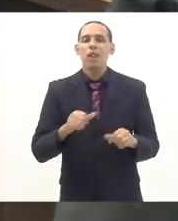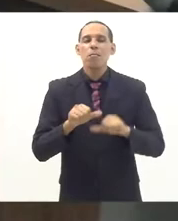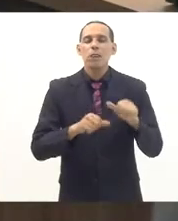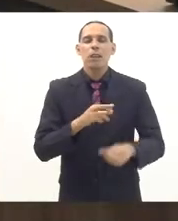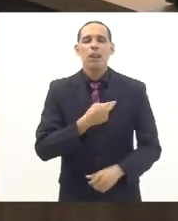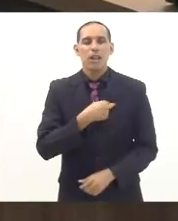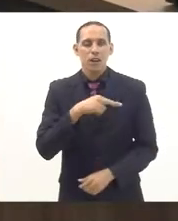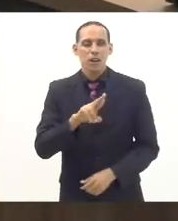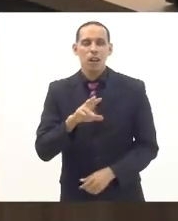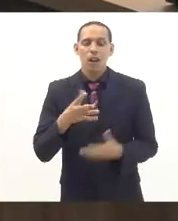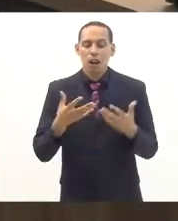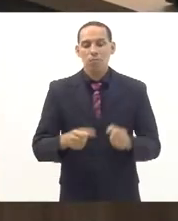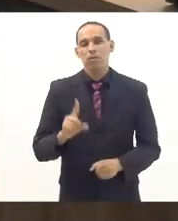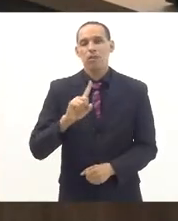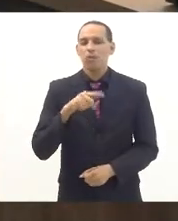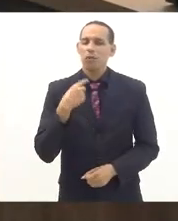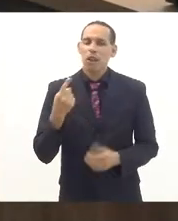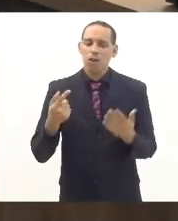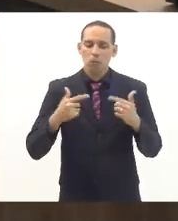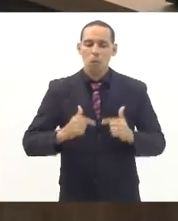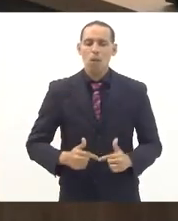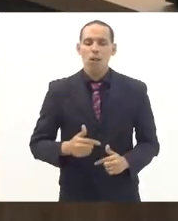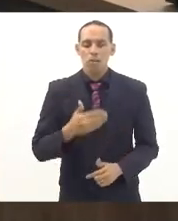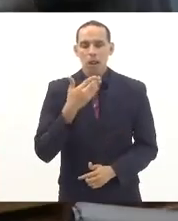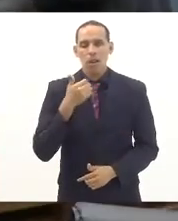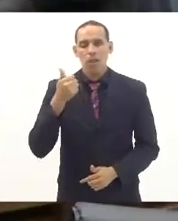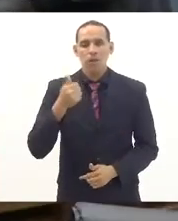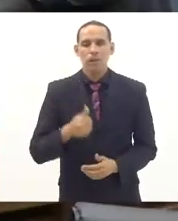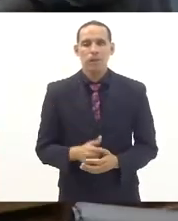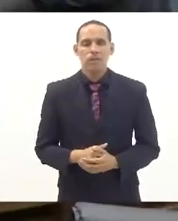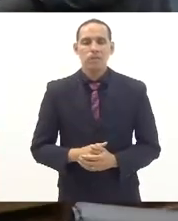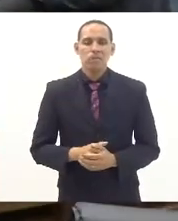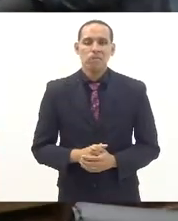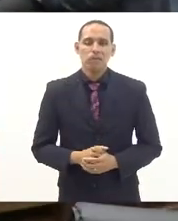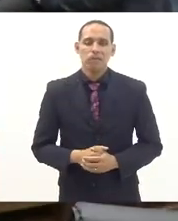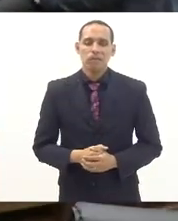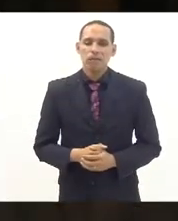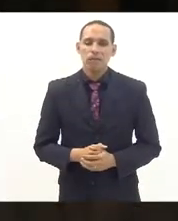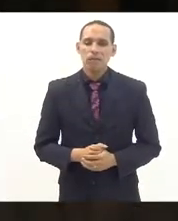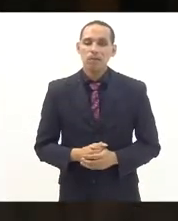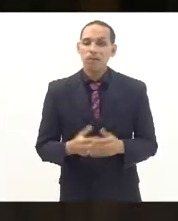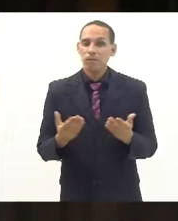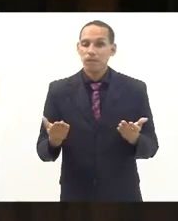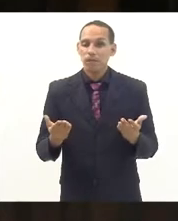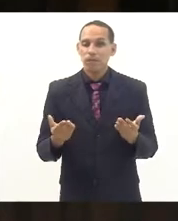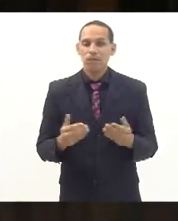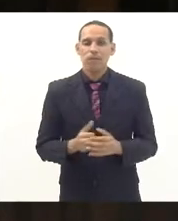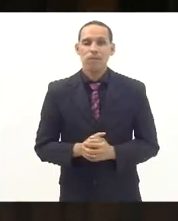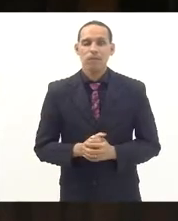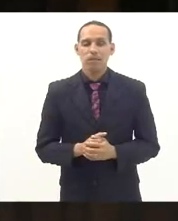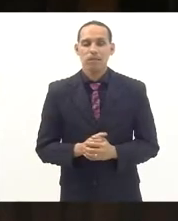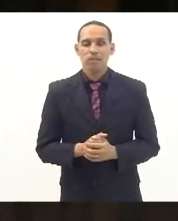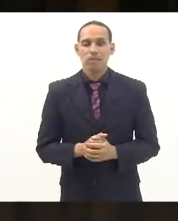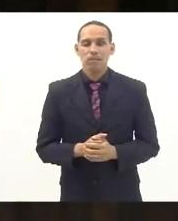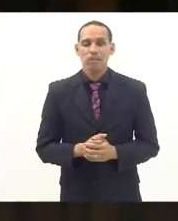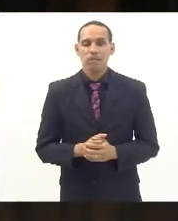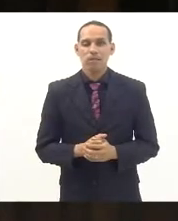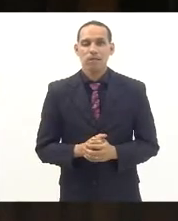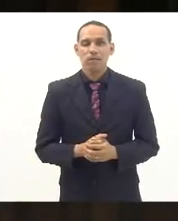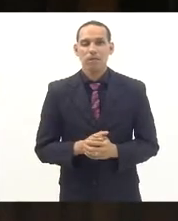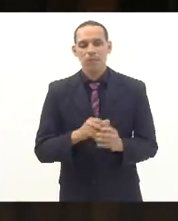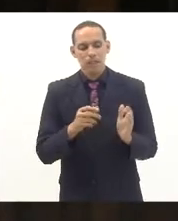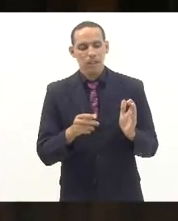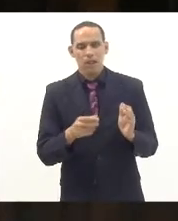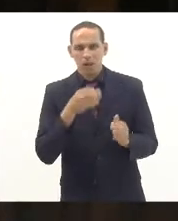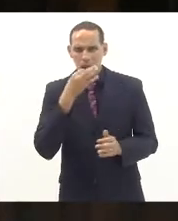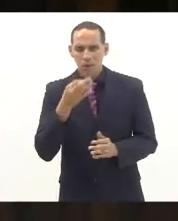como ela não foi a cantada a gente prefere se abster bom então como o tempo parecer